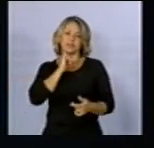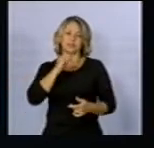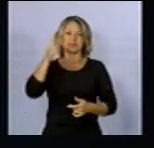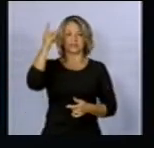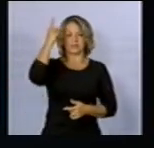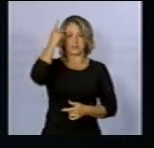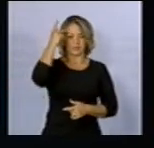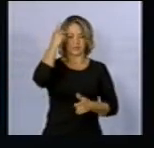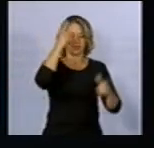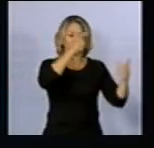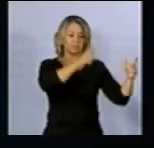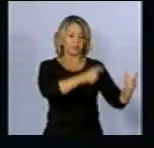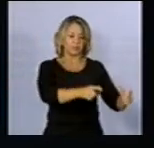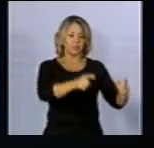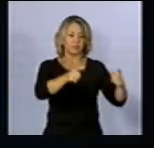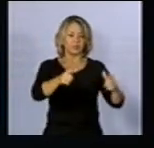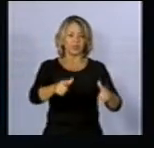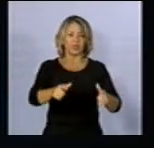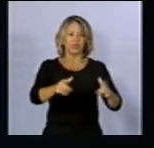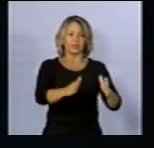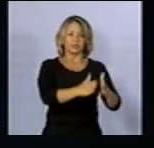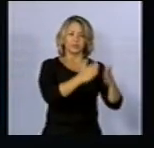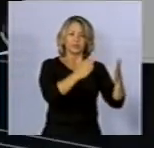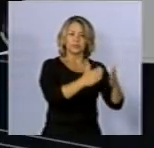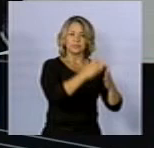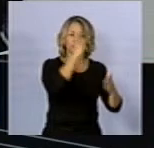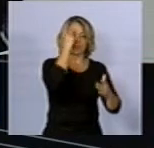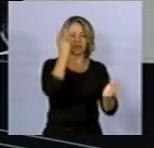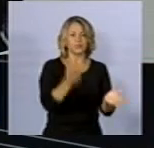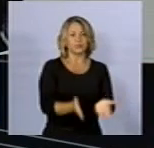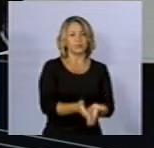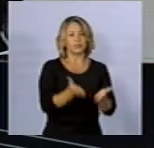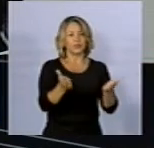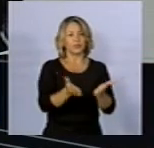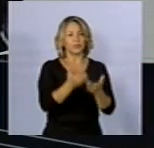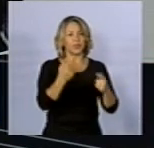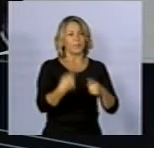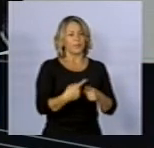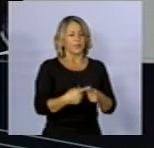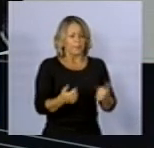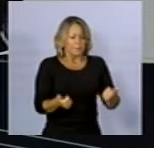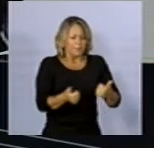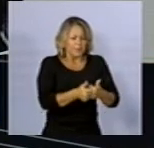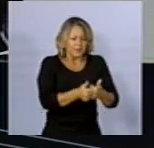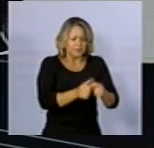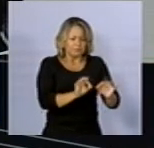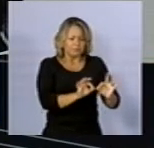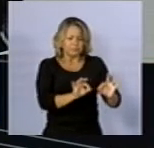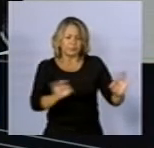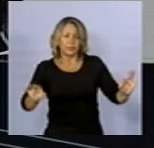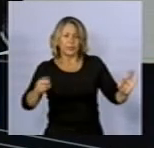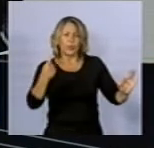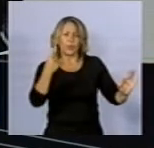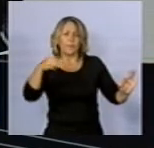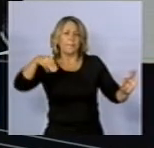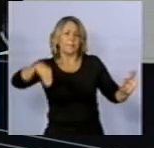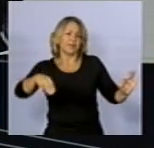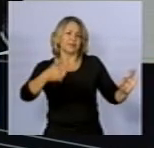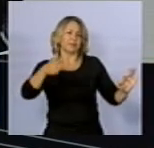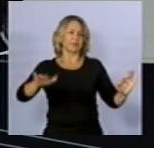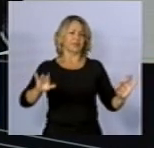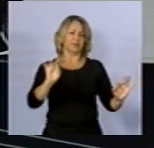são áreas de baixo nível socioeconômico. Eu imagino, porque para estar a 1,5 metros de um local de linha de